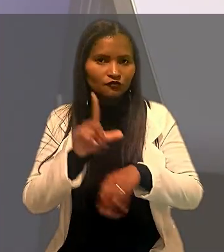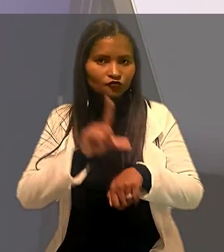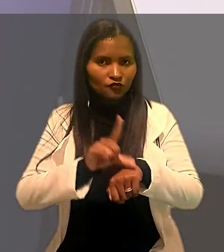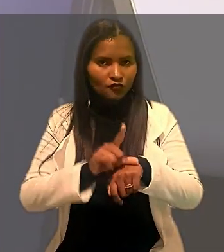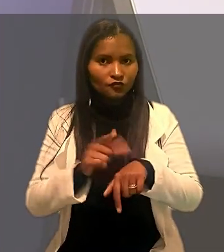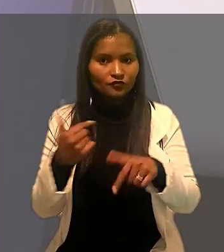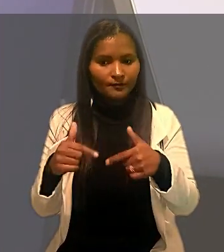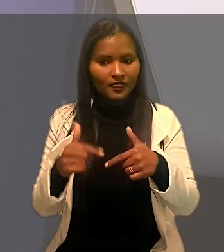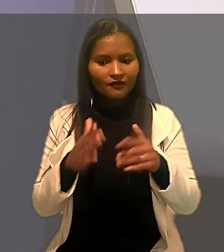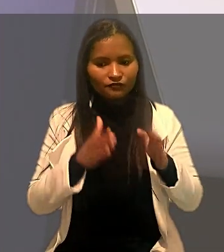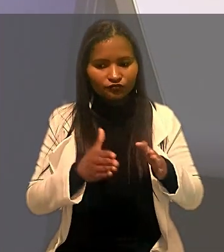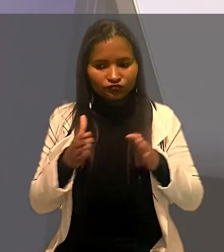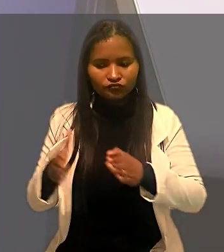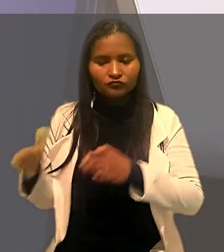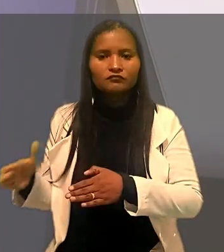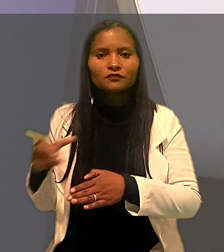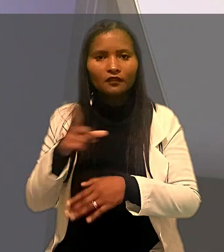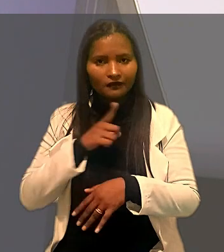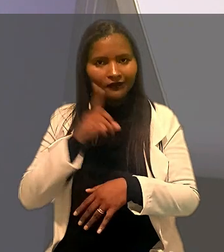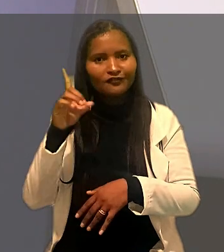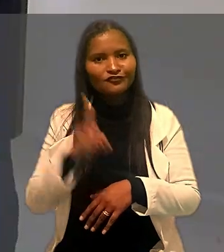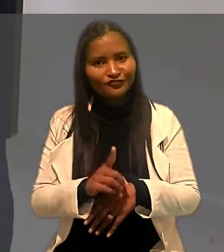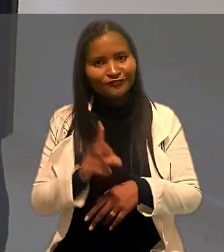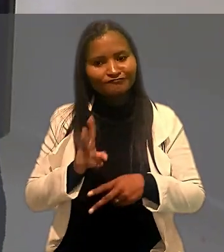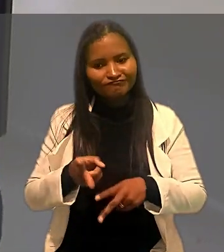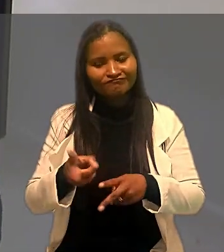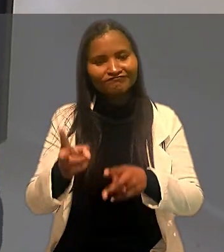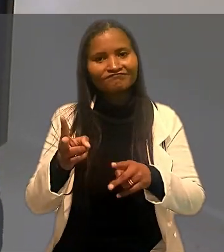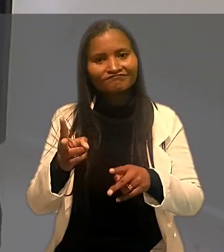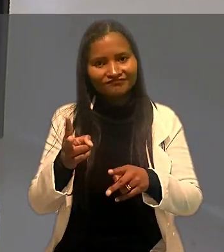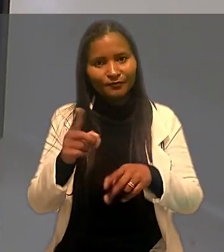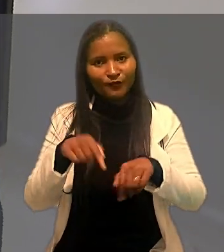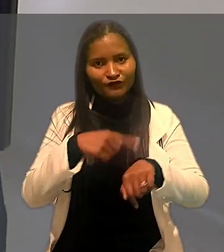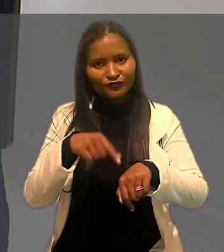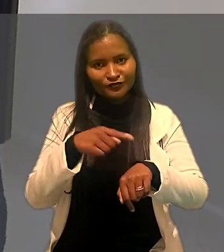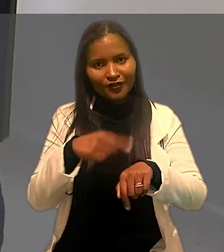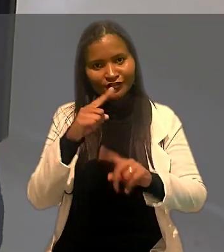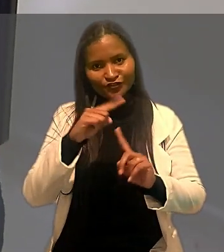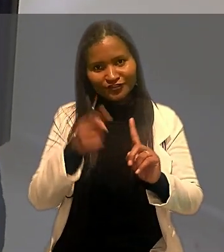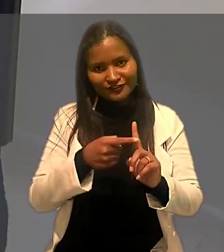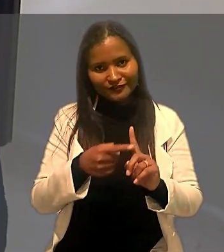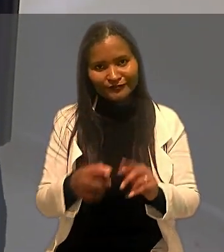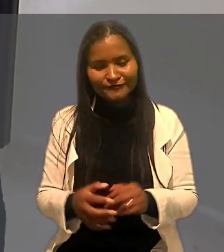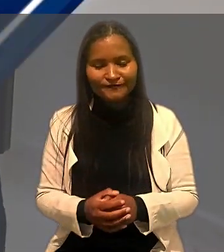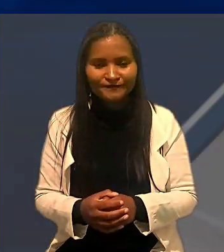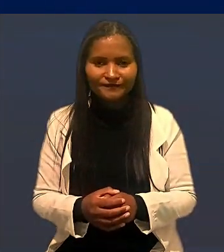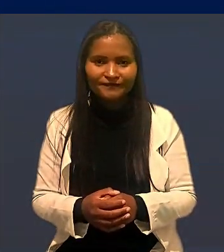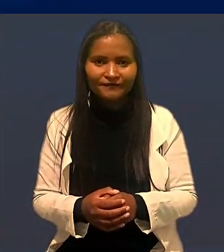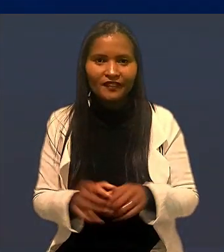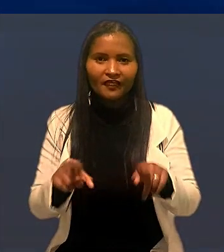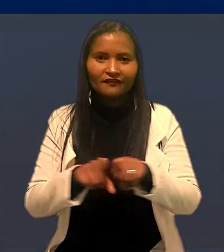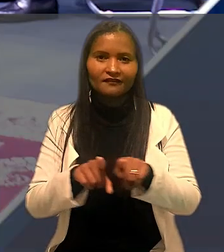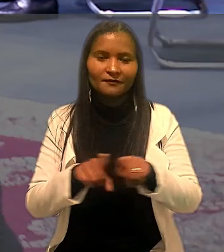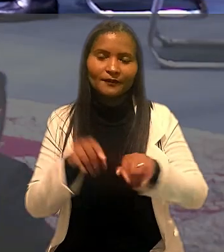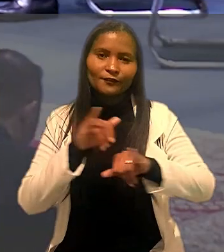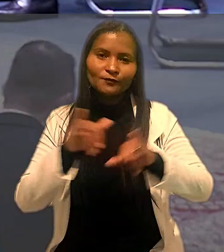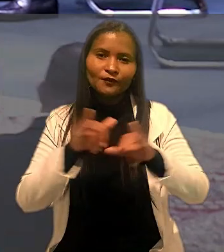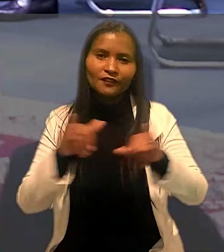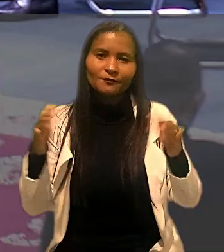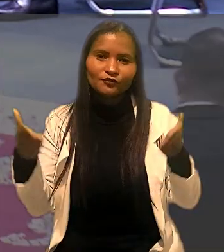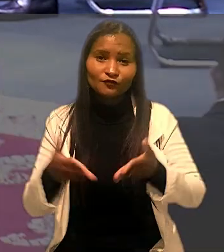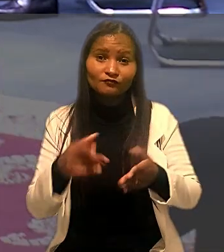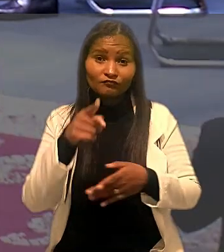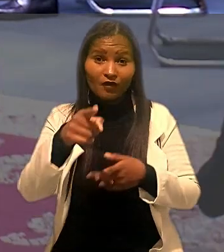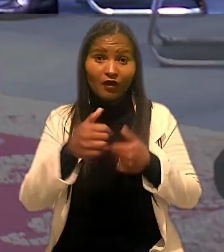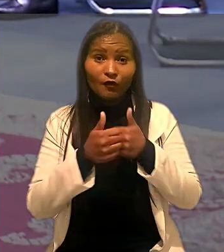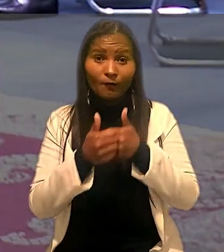Assistente de loja que trabalhava em regime intermitente obtém direito à estabilidade provisória de gestante. E também no programa